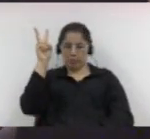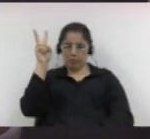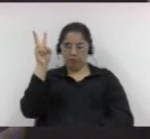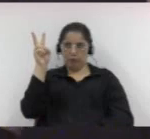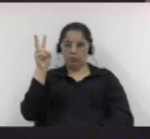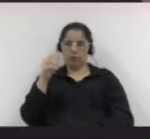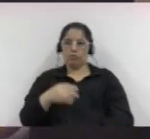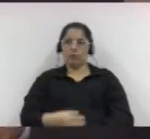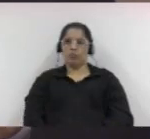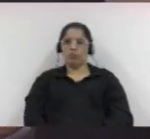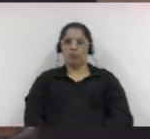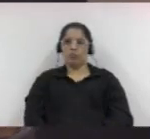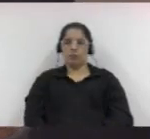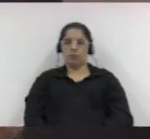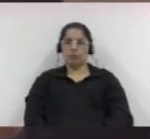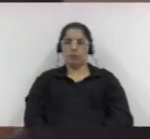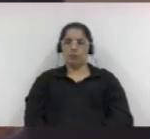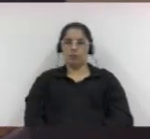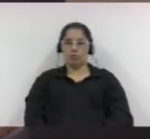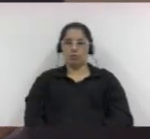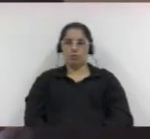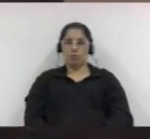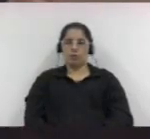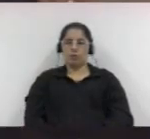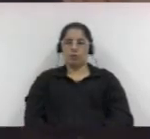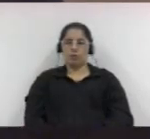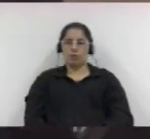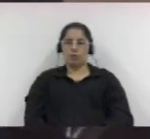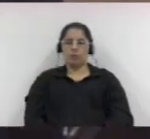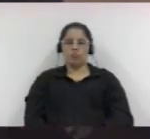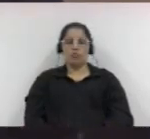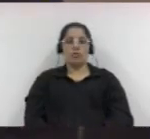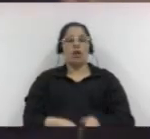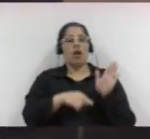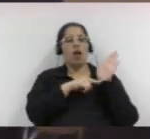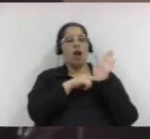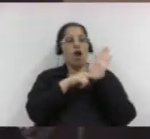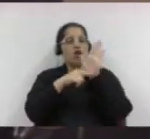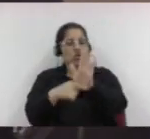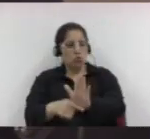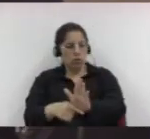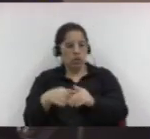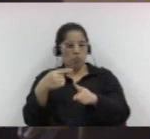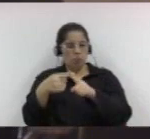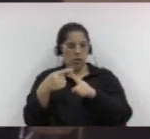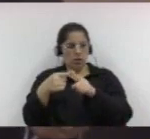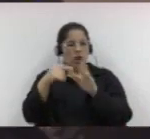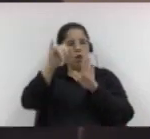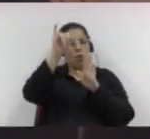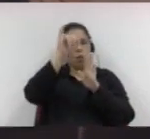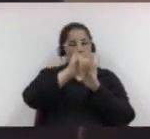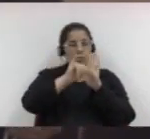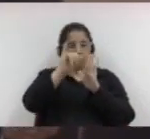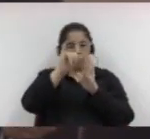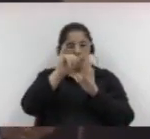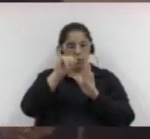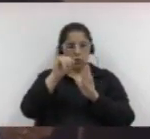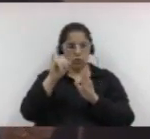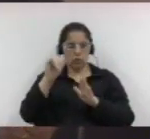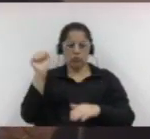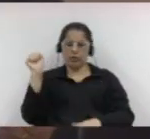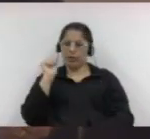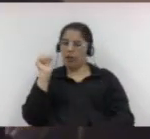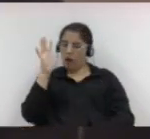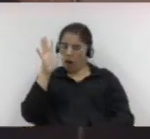a nossa cidade dividendos. O imposto recolhido é muito alto, então só tem a ganhar a cidade